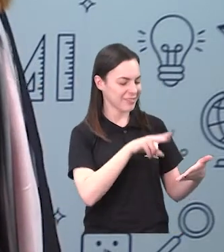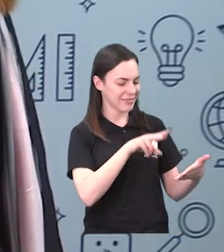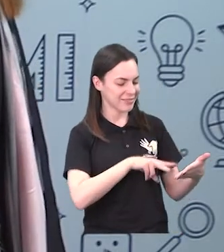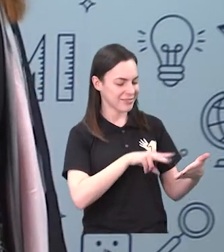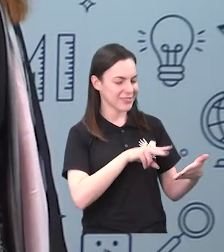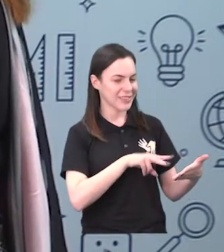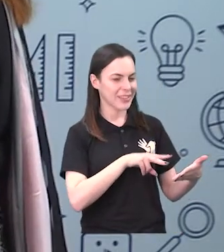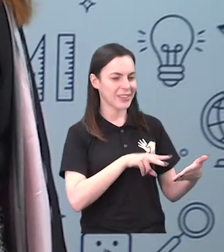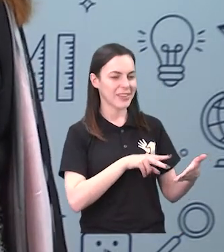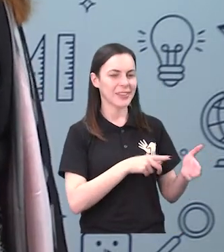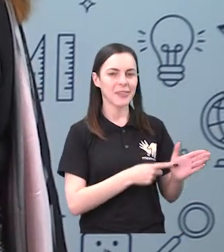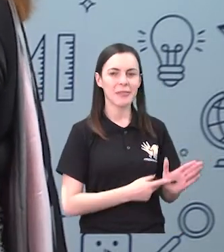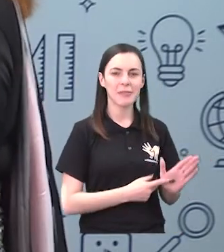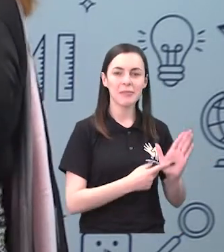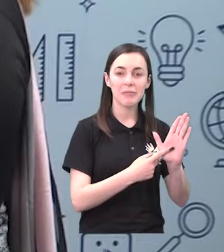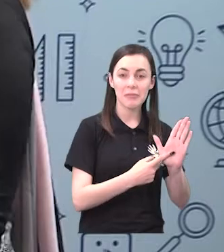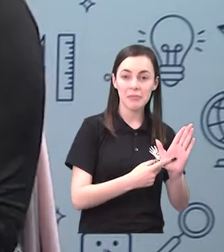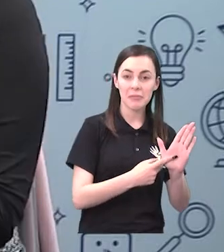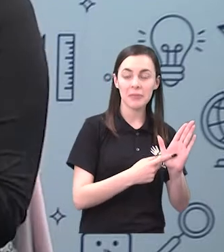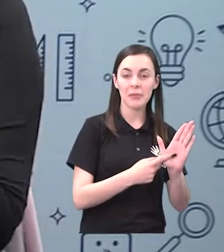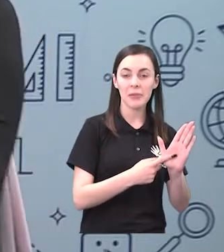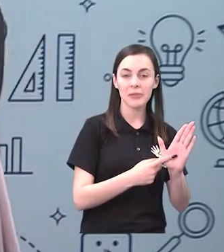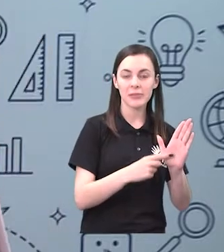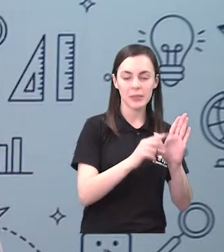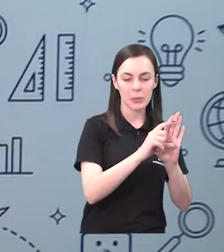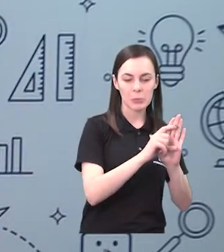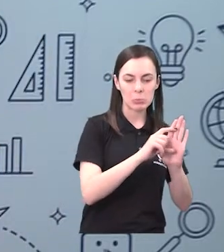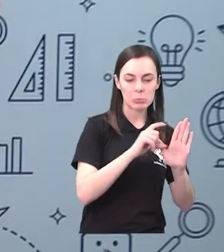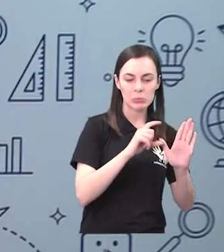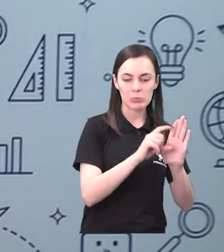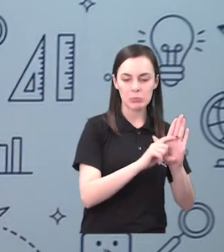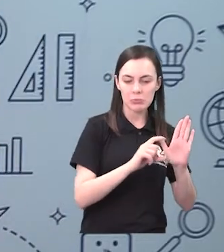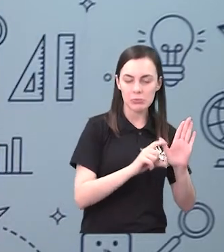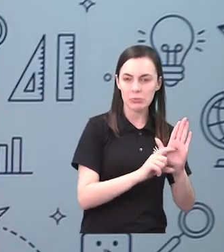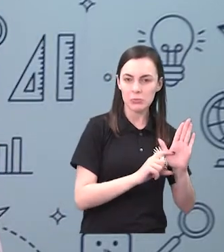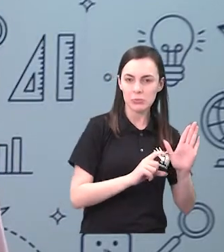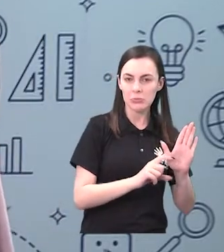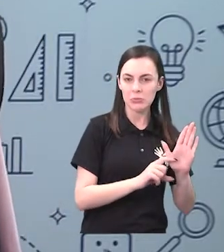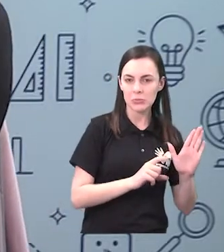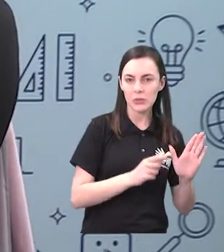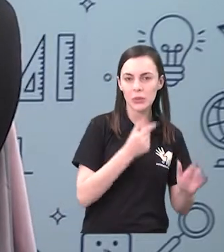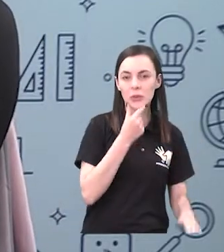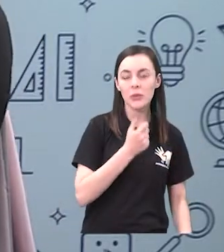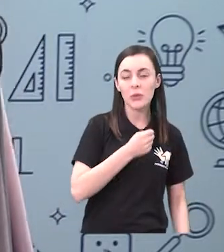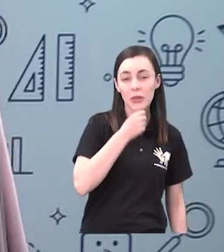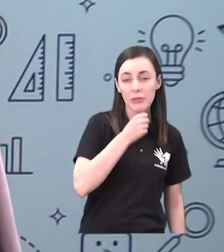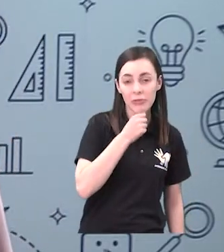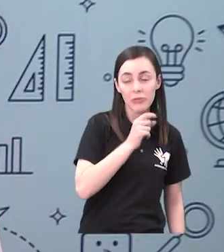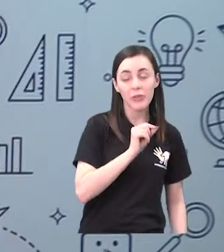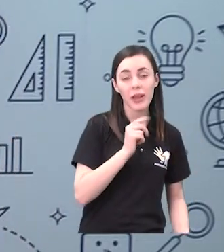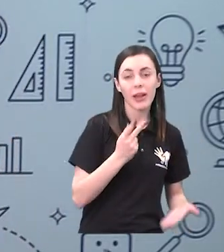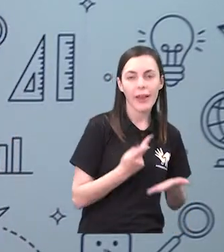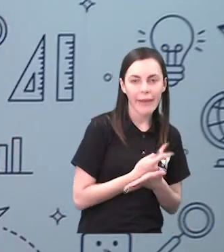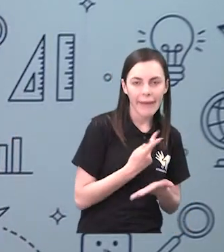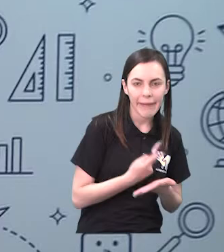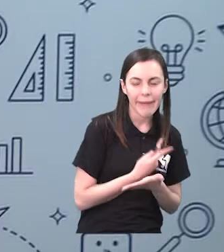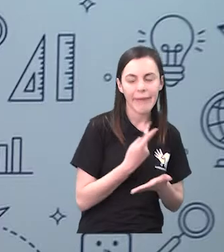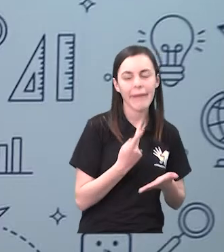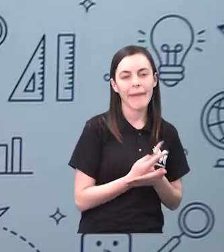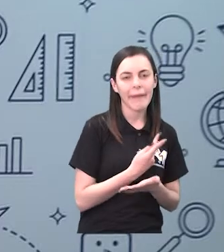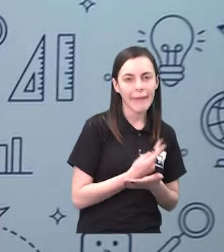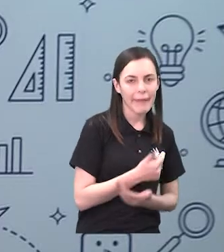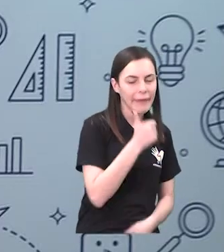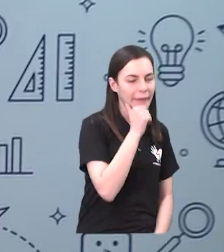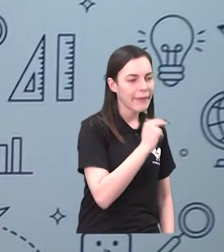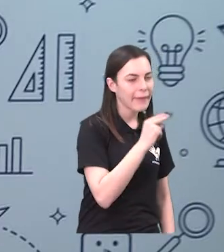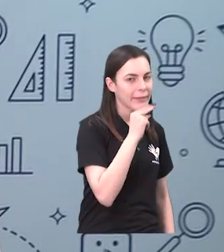deste texto Então o texto diz o texto traz esse Pedaço em vários pedaços em que o avô erra